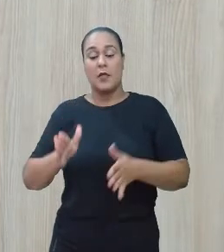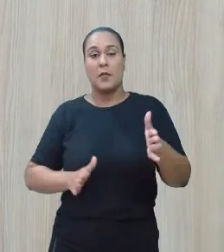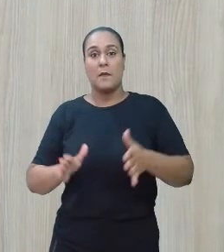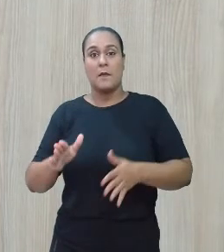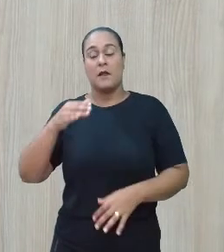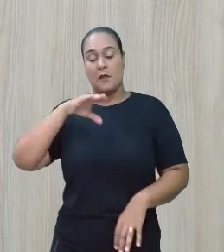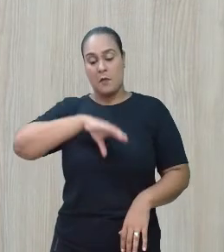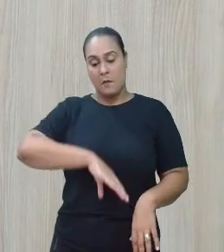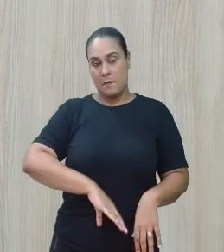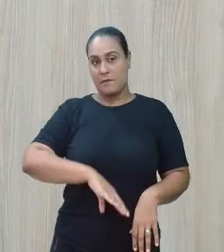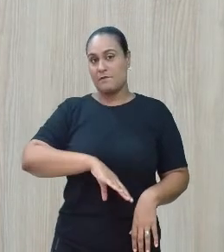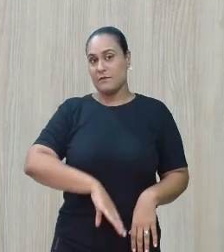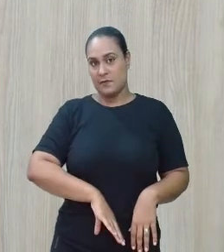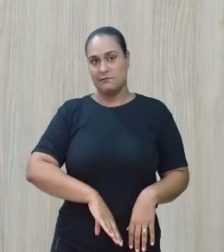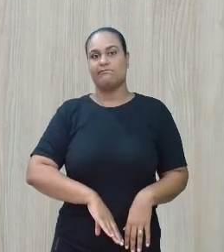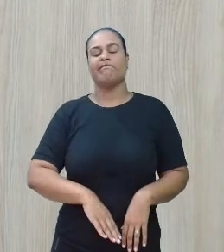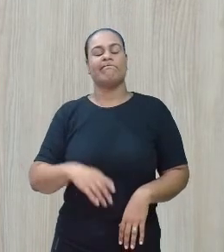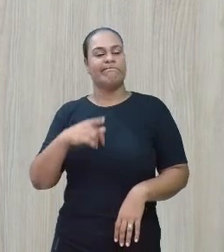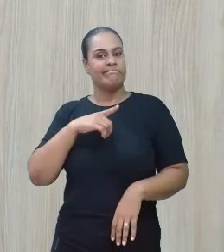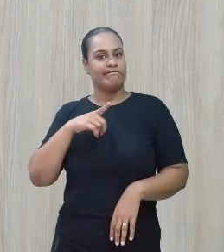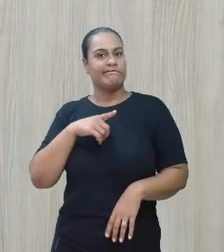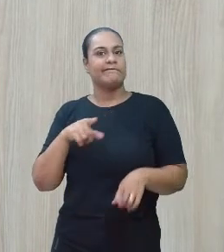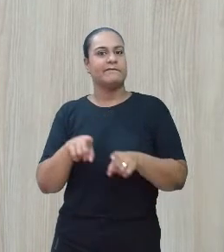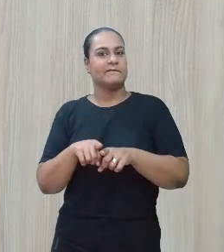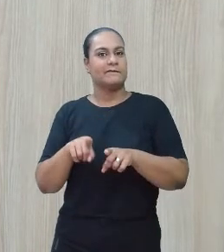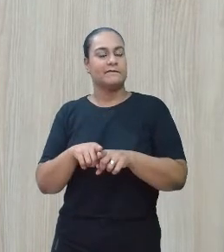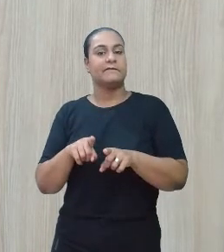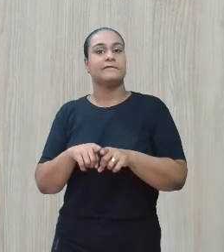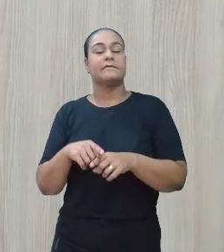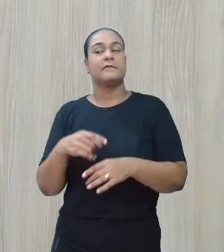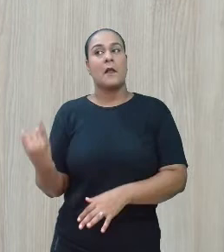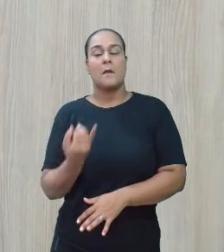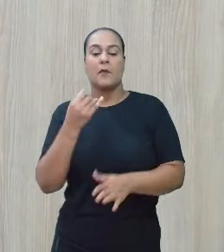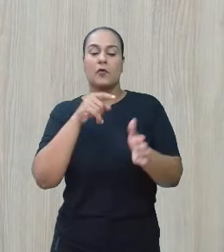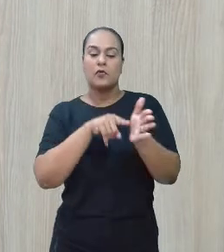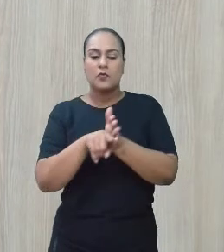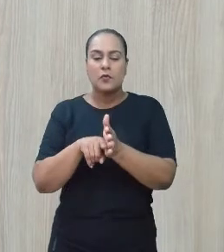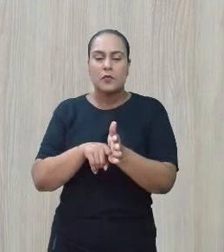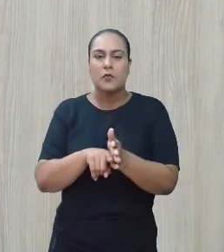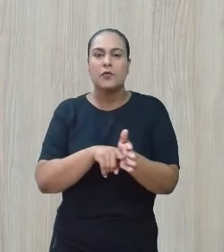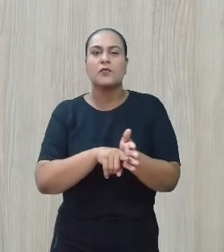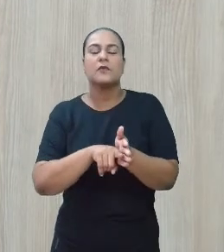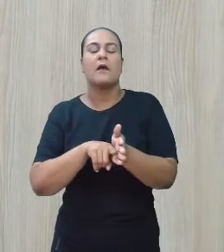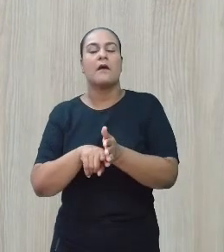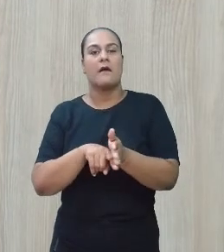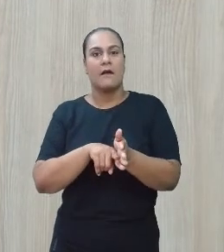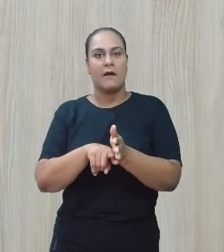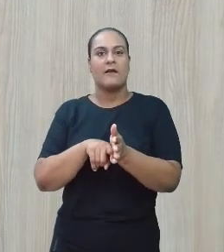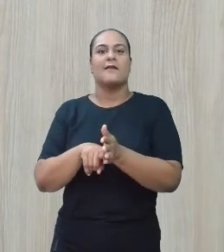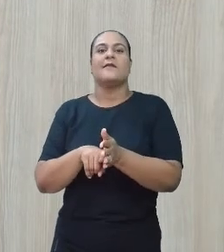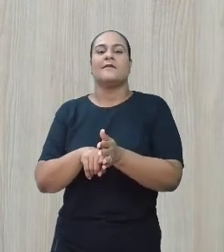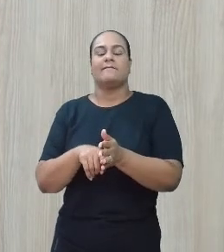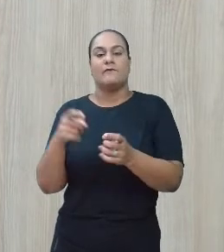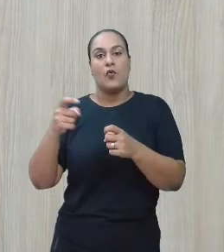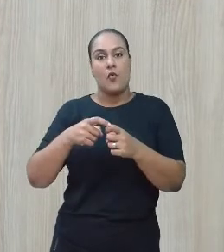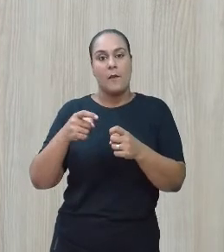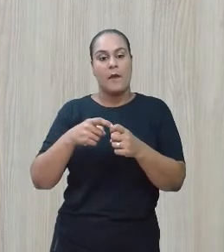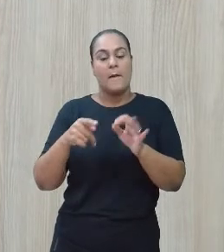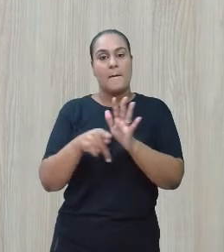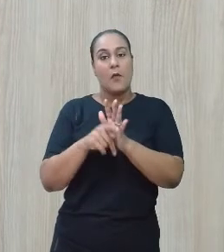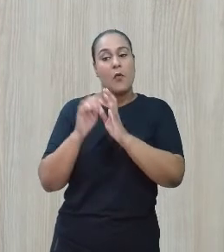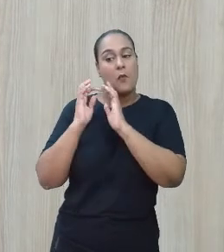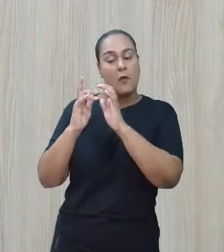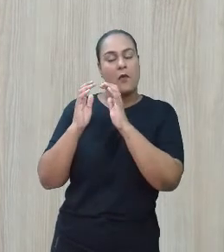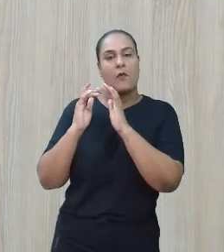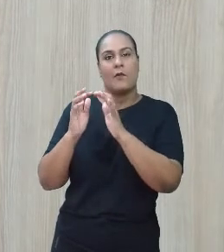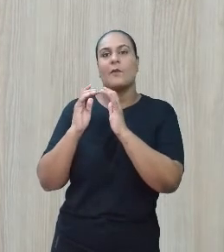também, nós mulheres, né? Então, é importante que a gente pesquise realmente com o neurologista, procure um médico, se ela já for muito intensa,